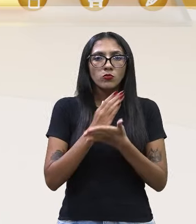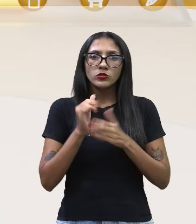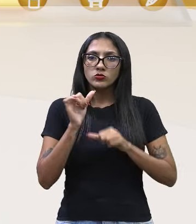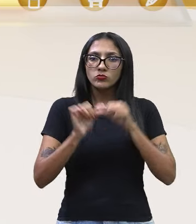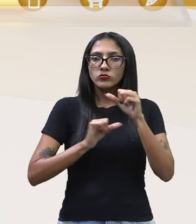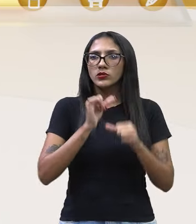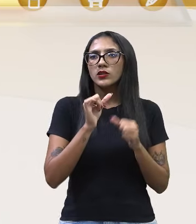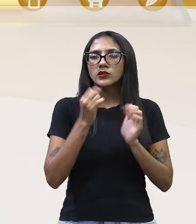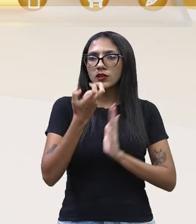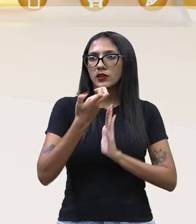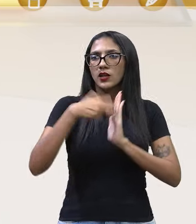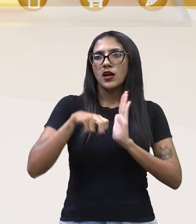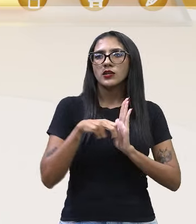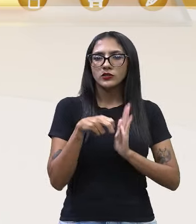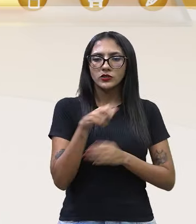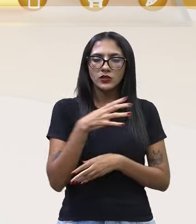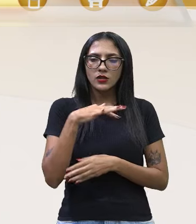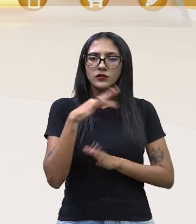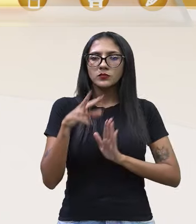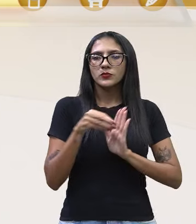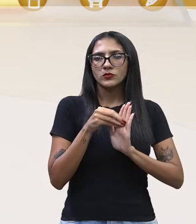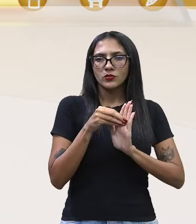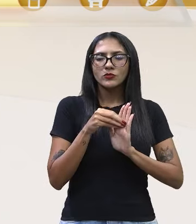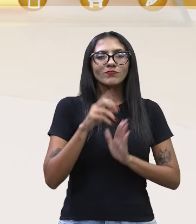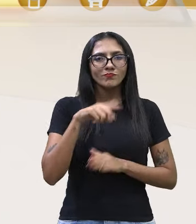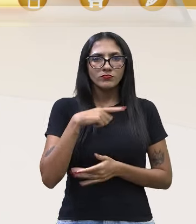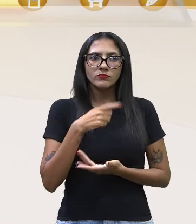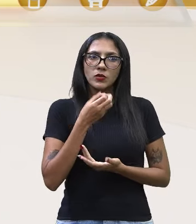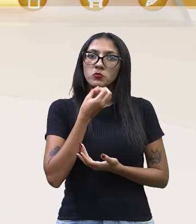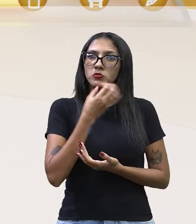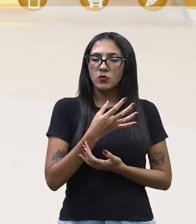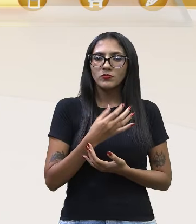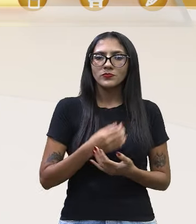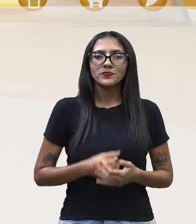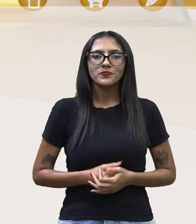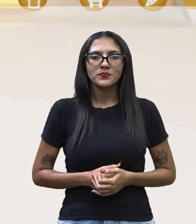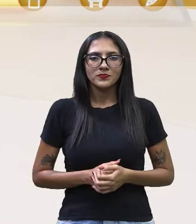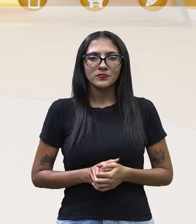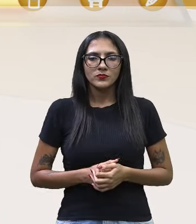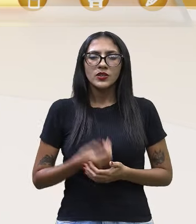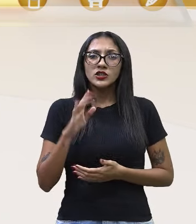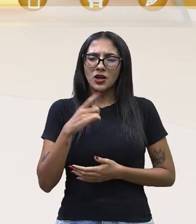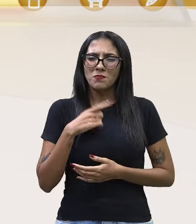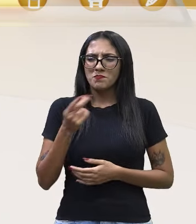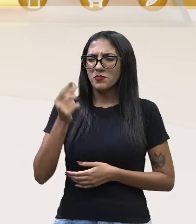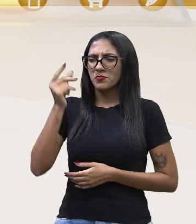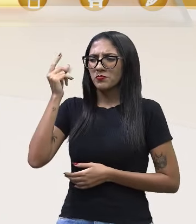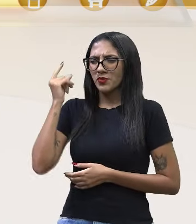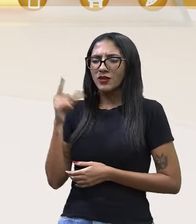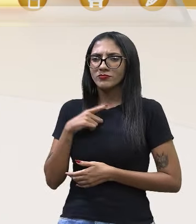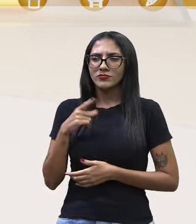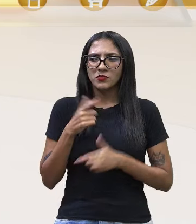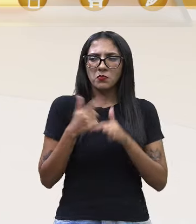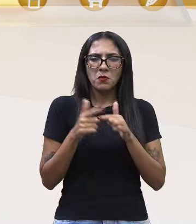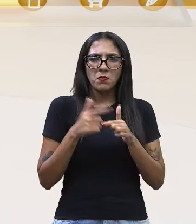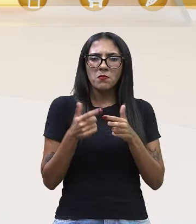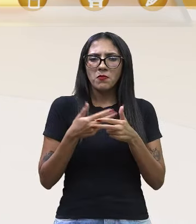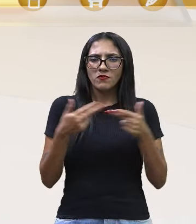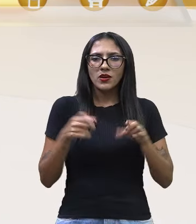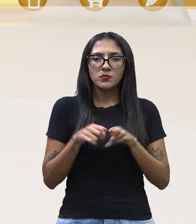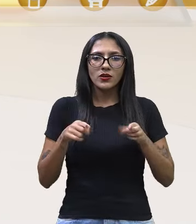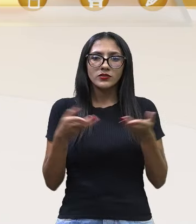ocupação na Amazônia pessoal isso é muito bom né tem já tivemos momentos muito mais difíceis mas tá muito melhor agora CR